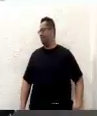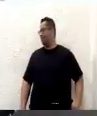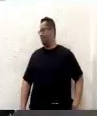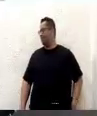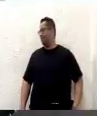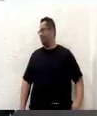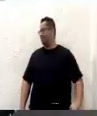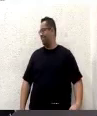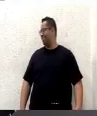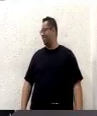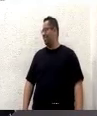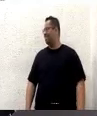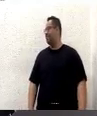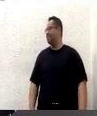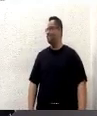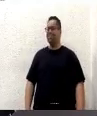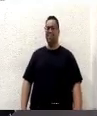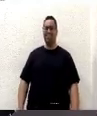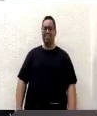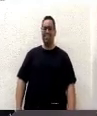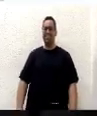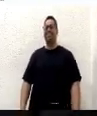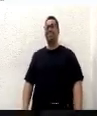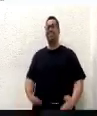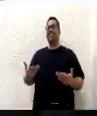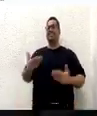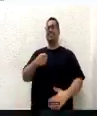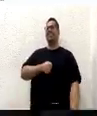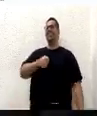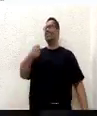Obrigado, vereador Diego. Com a palavra, vereador Valmir.